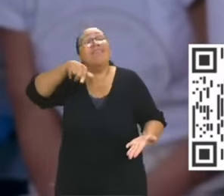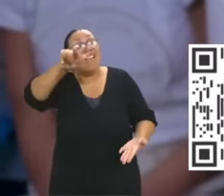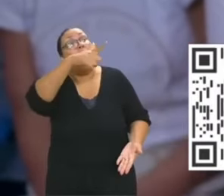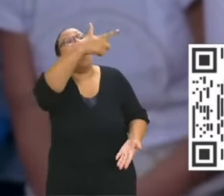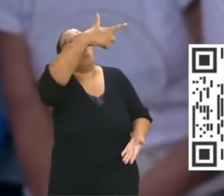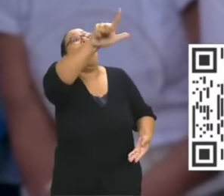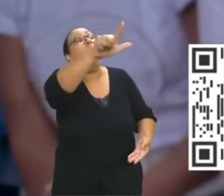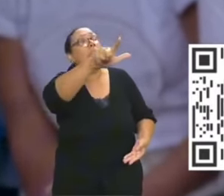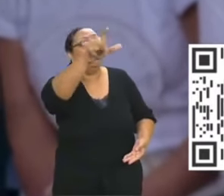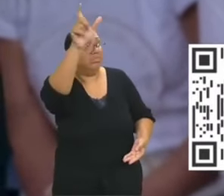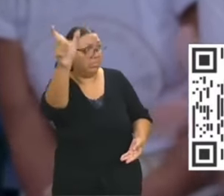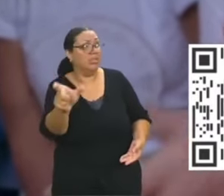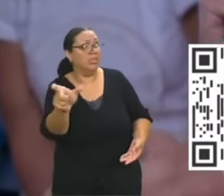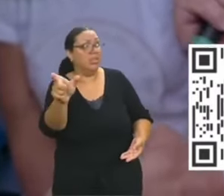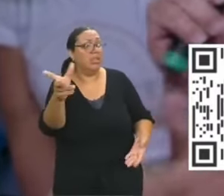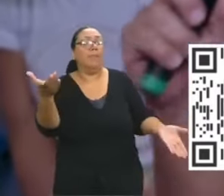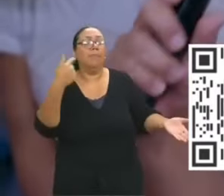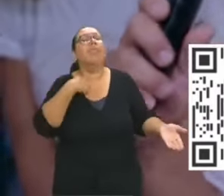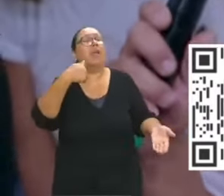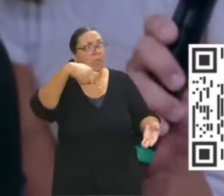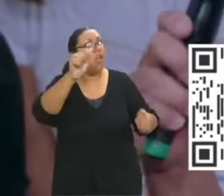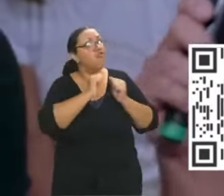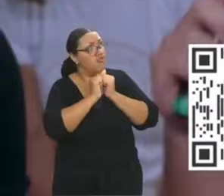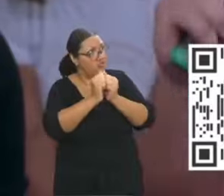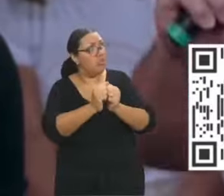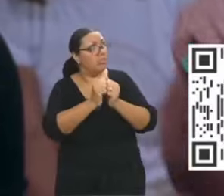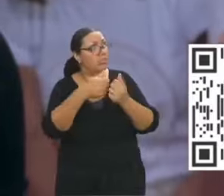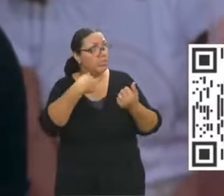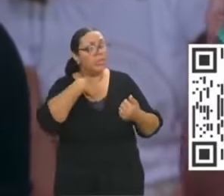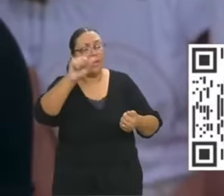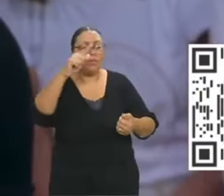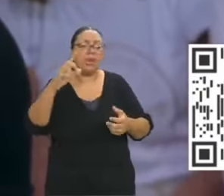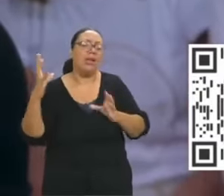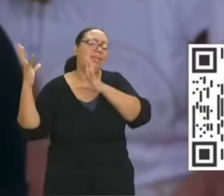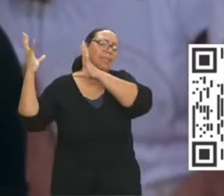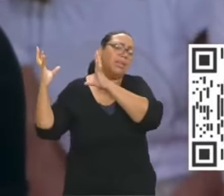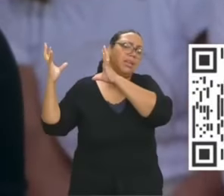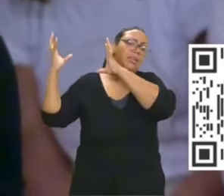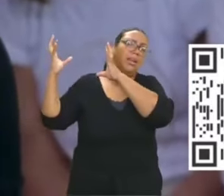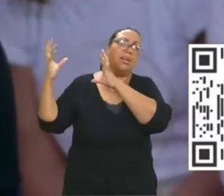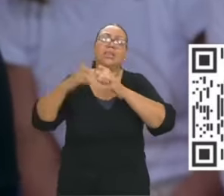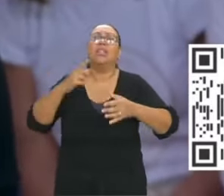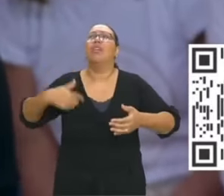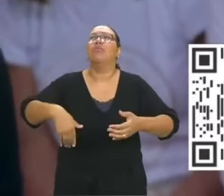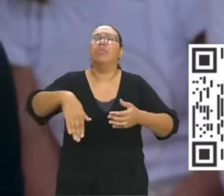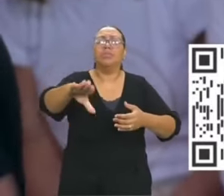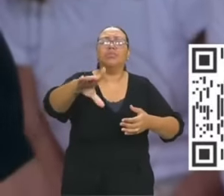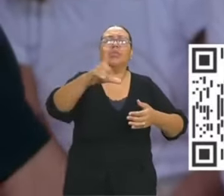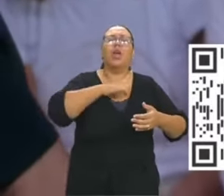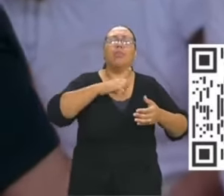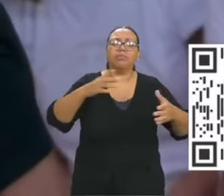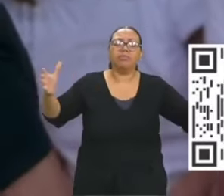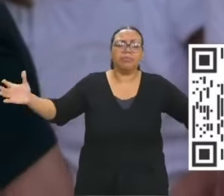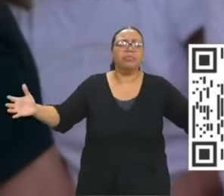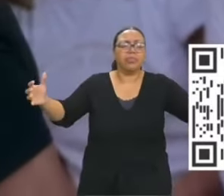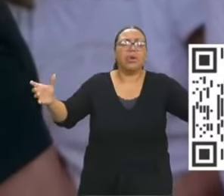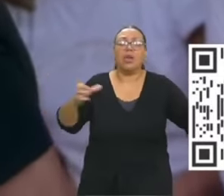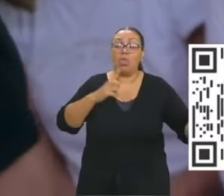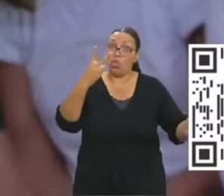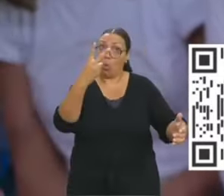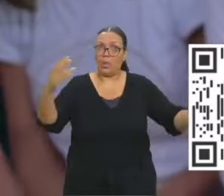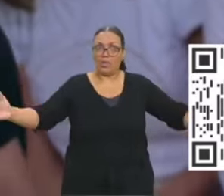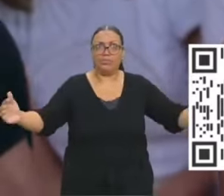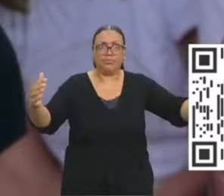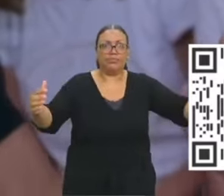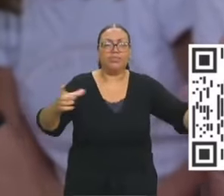pessoa." Eu falei: "Tá bom, agora que eu faço questão de ir até lá mesmo." E carregando a cesta no colo, eu e esse outro amigo levamos duas cestas. Então,